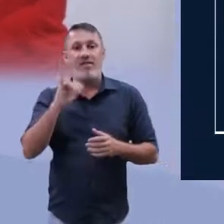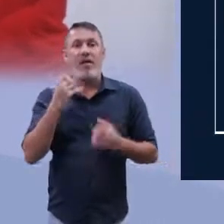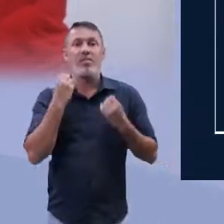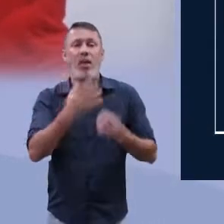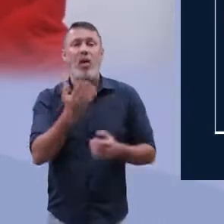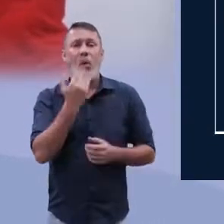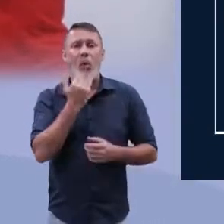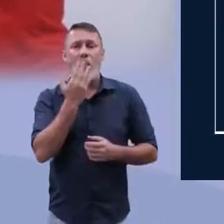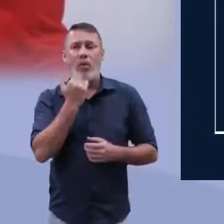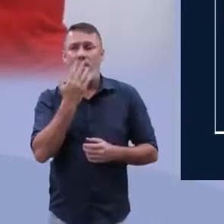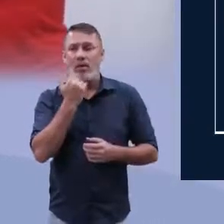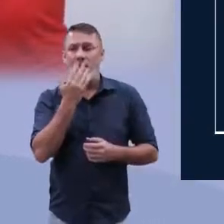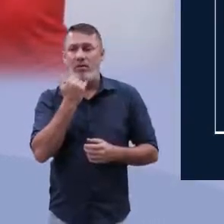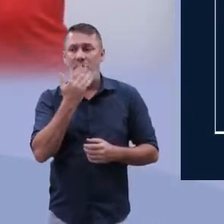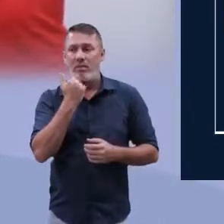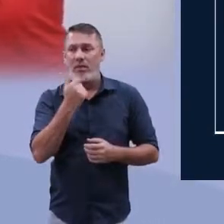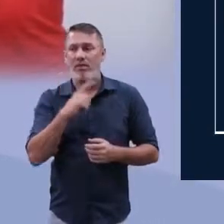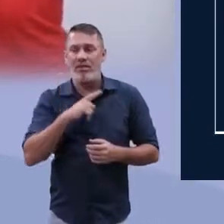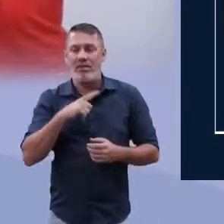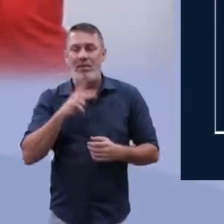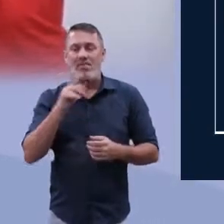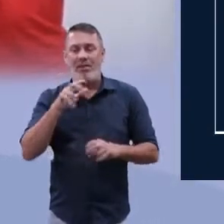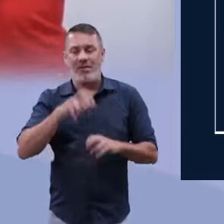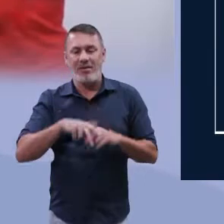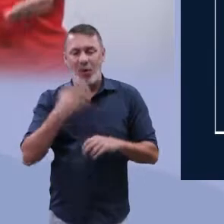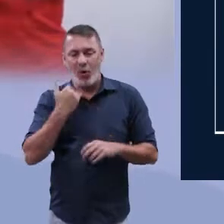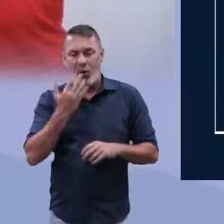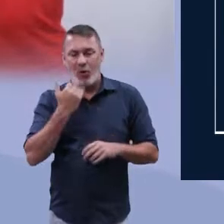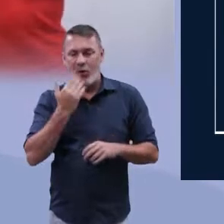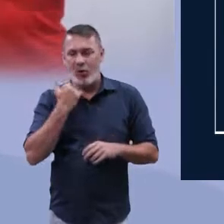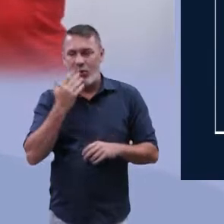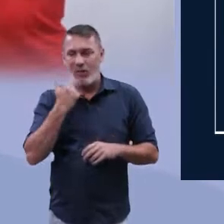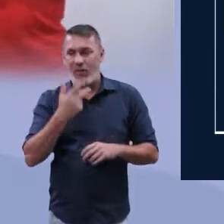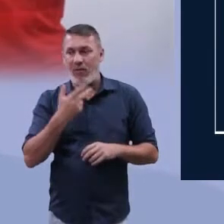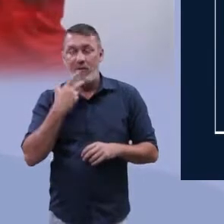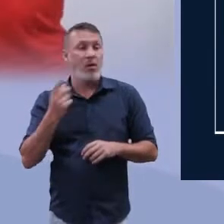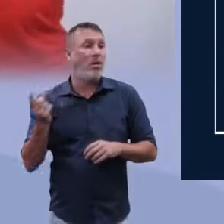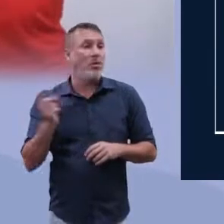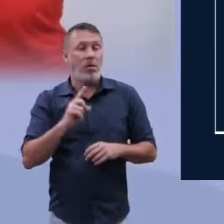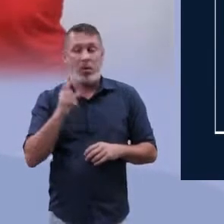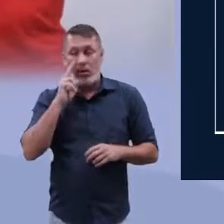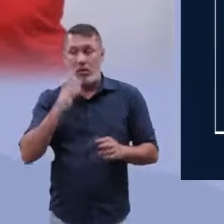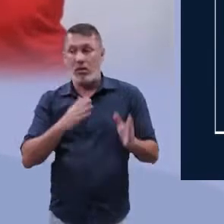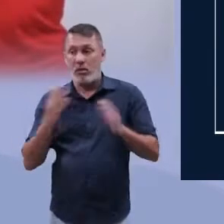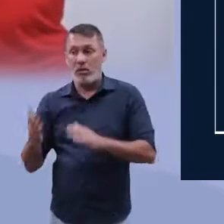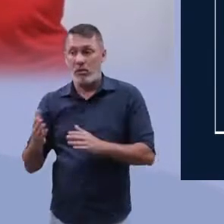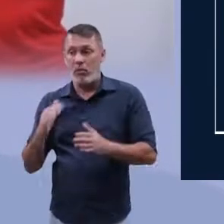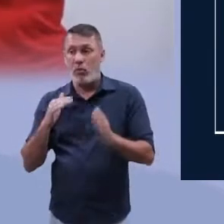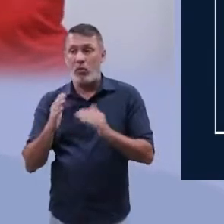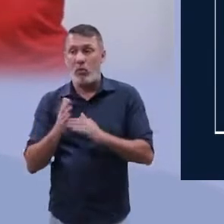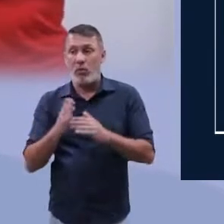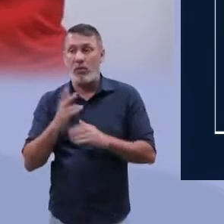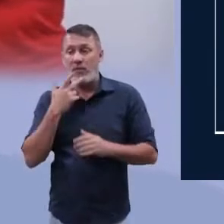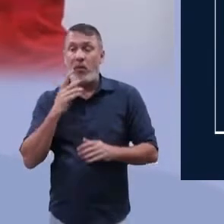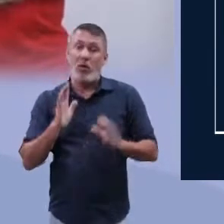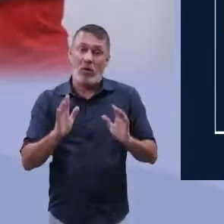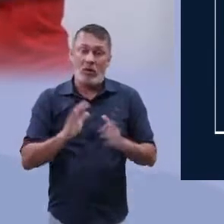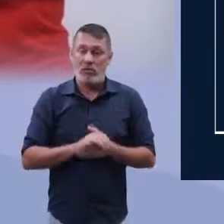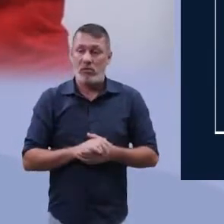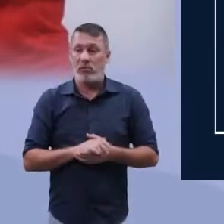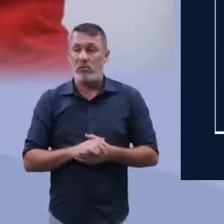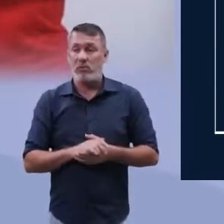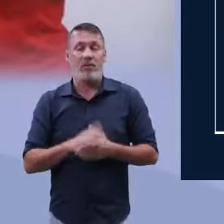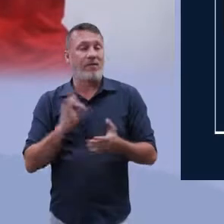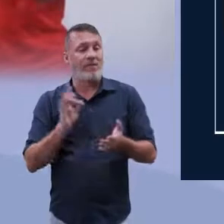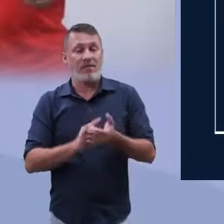dar comida. Então tá ali o Haroldo ali comendo, tá falando assim: "No, really, I couldn't eat another bite". Então